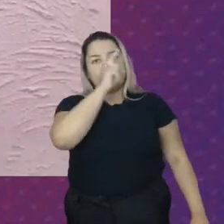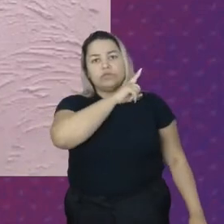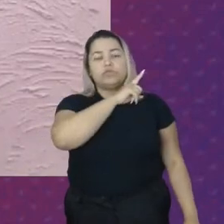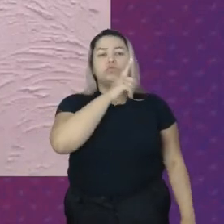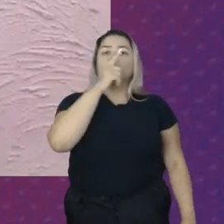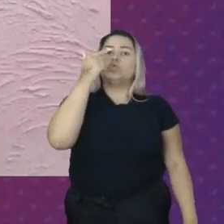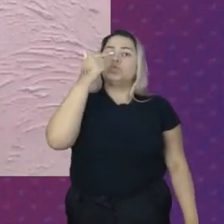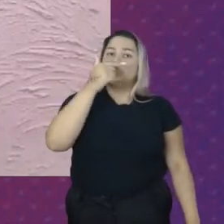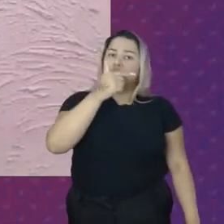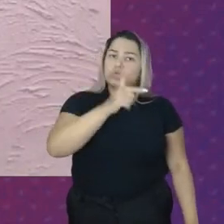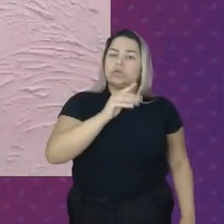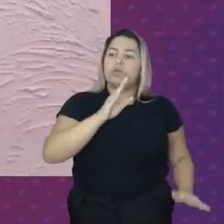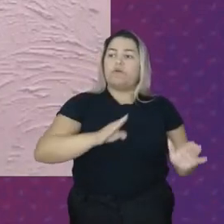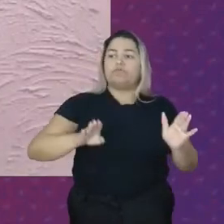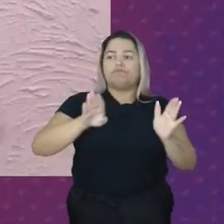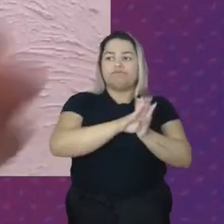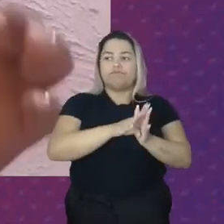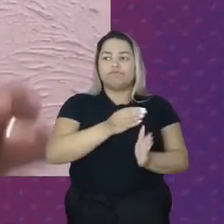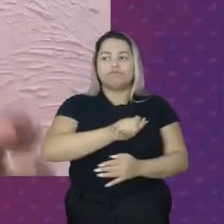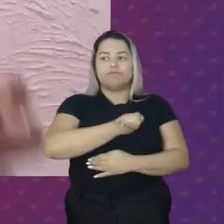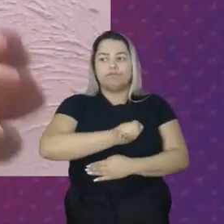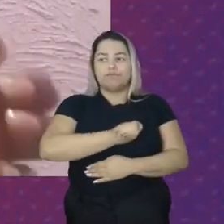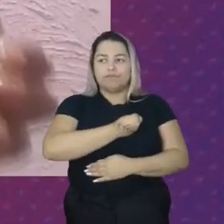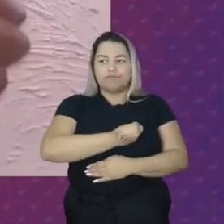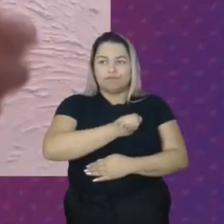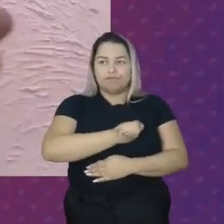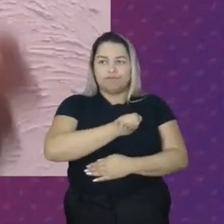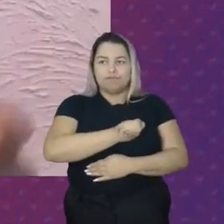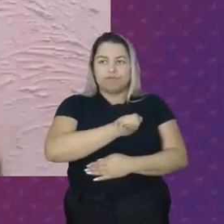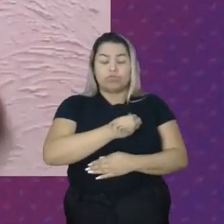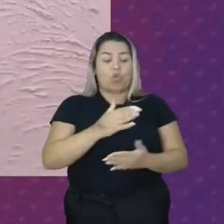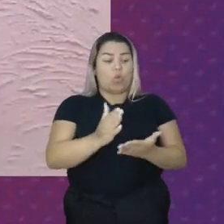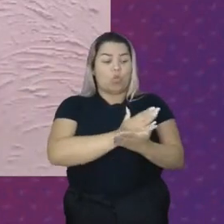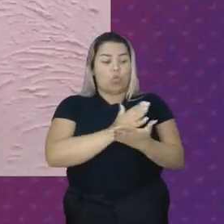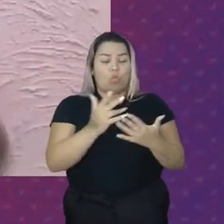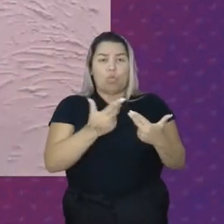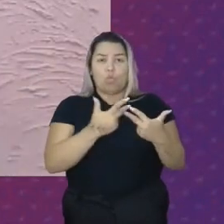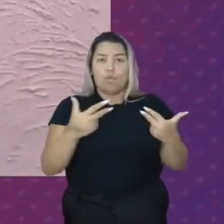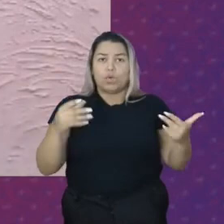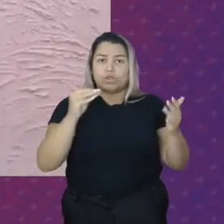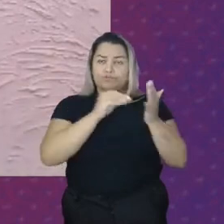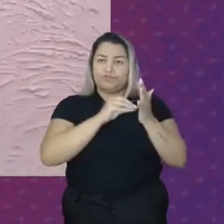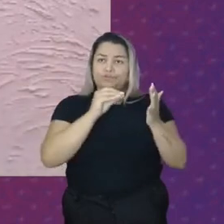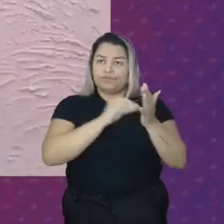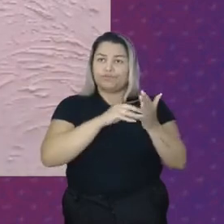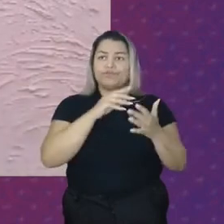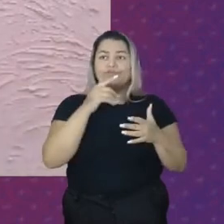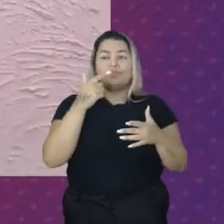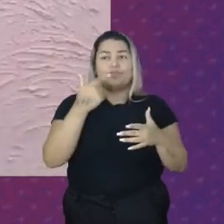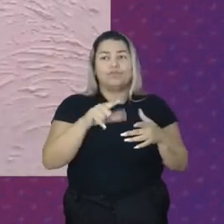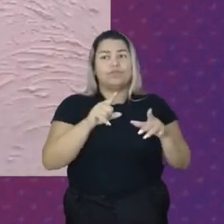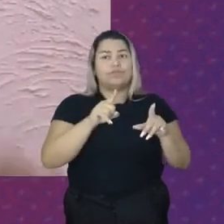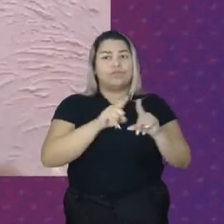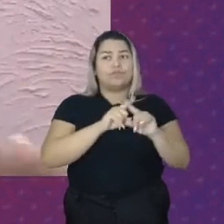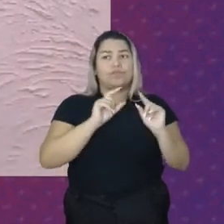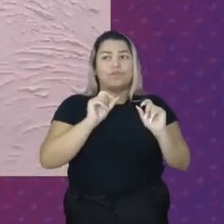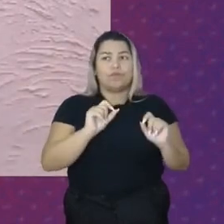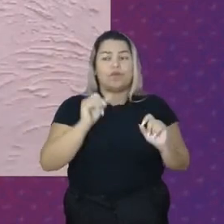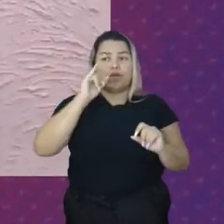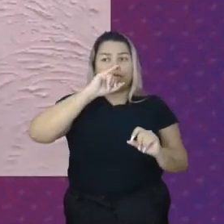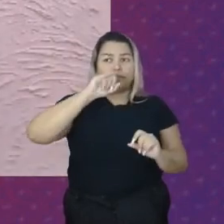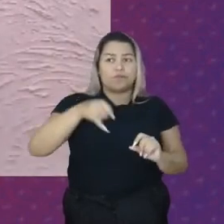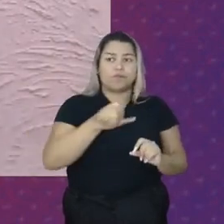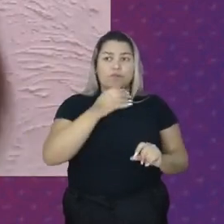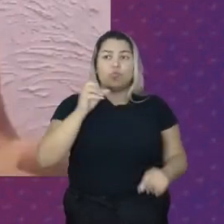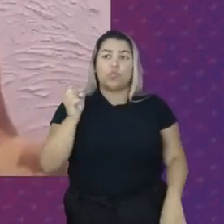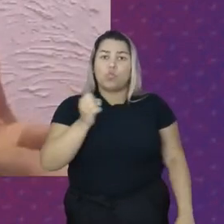conseguir chegar aonde estamos. Então, algumas coisas que faltam, estamos correndo atrás, aproveitando o novo